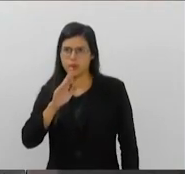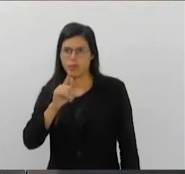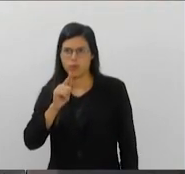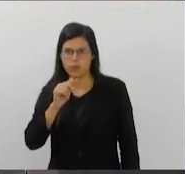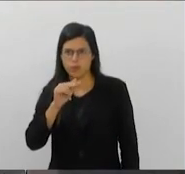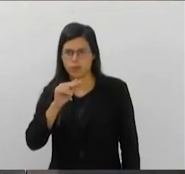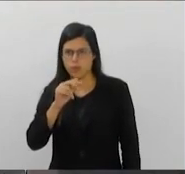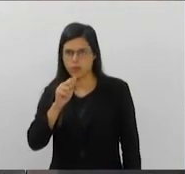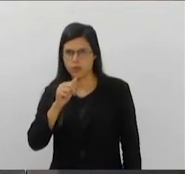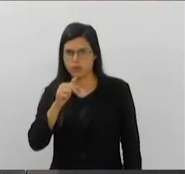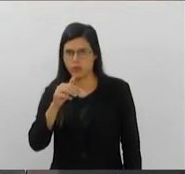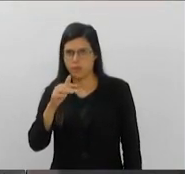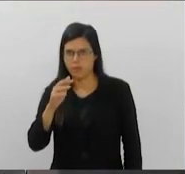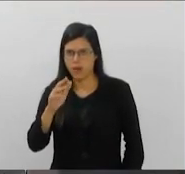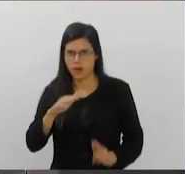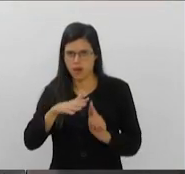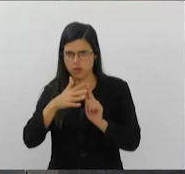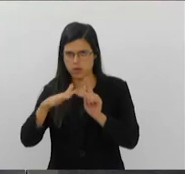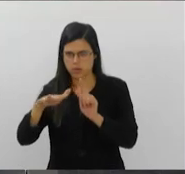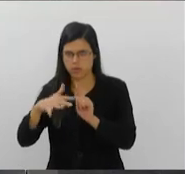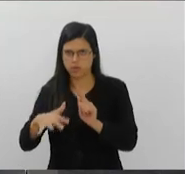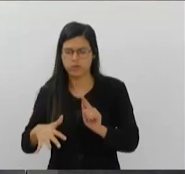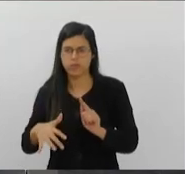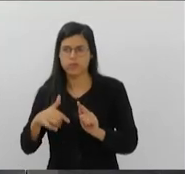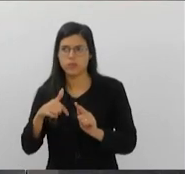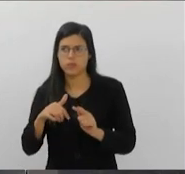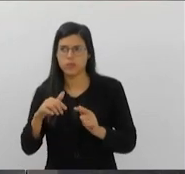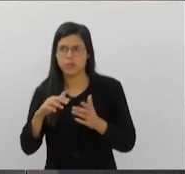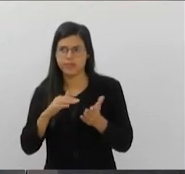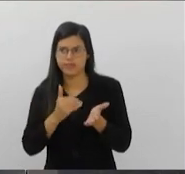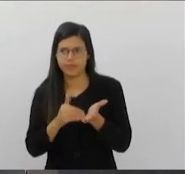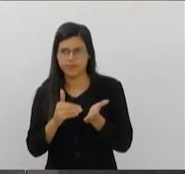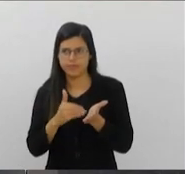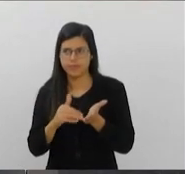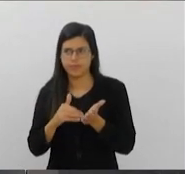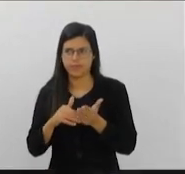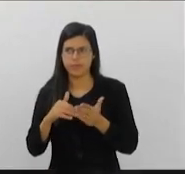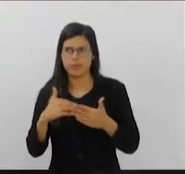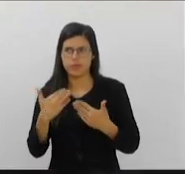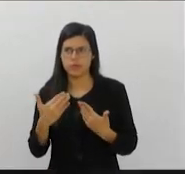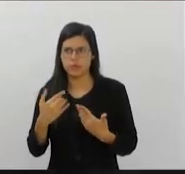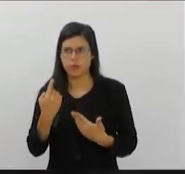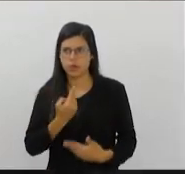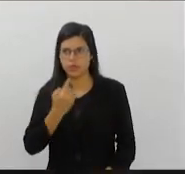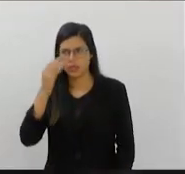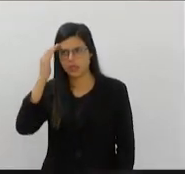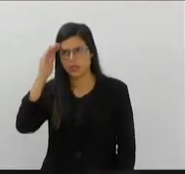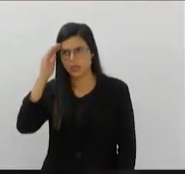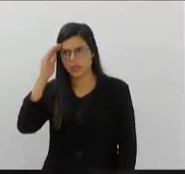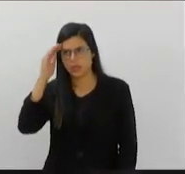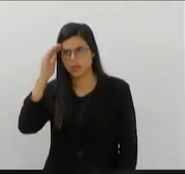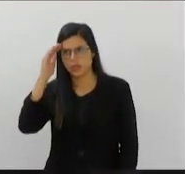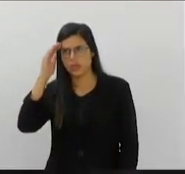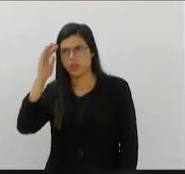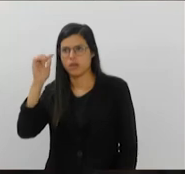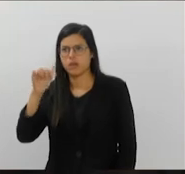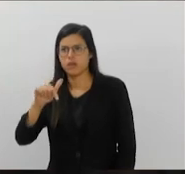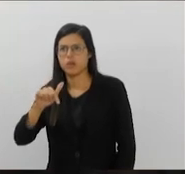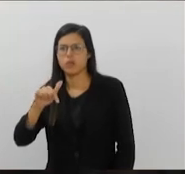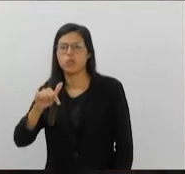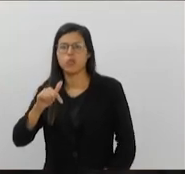afeto à nossa secretaria, que, enfim, a gente entende que com a concessão do saneamento,